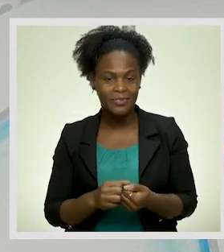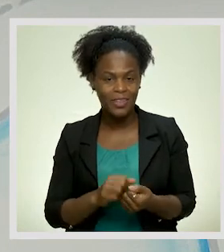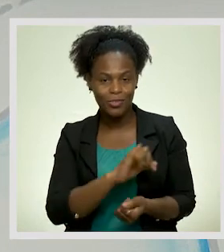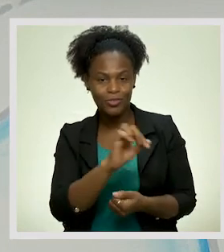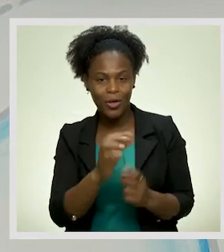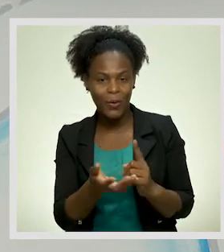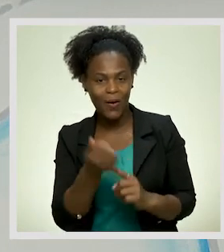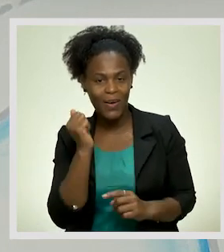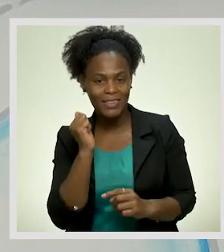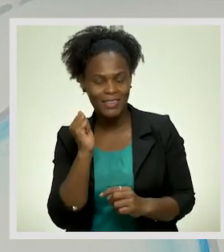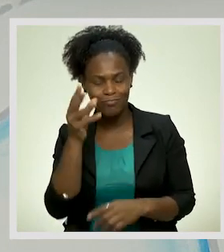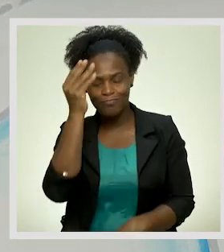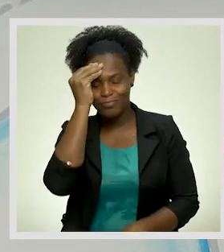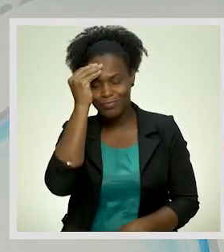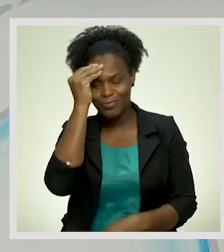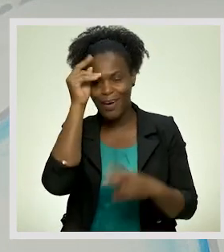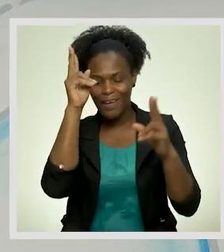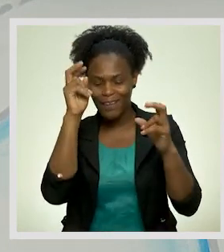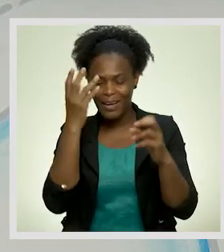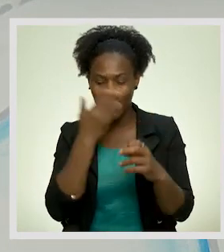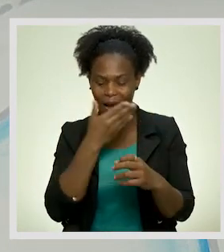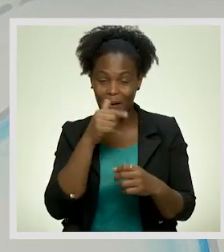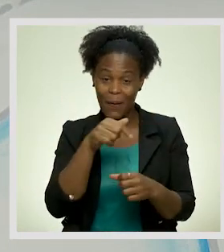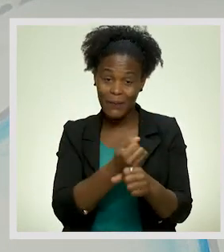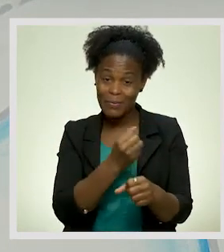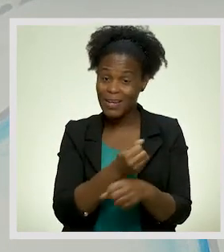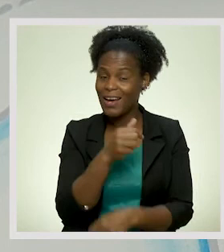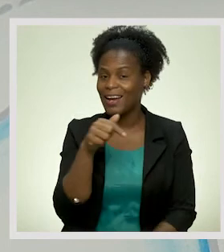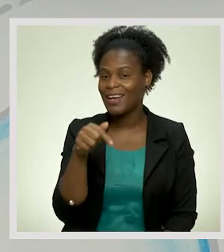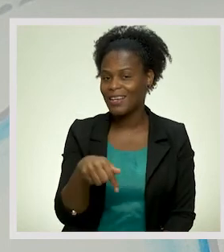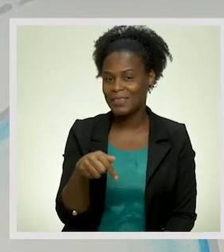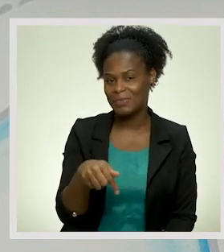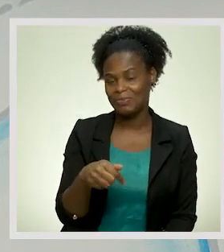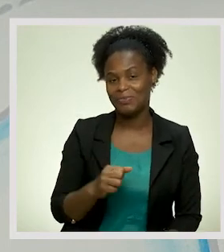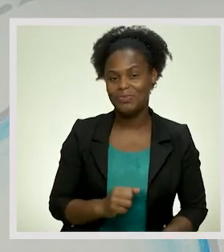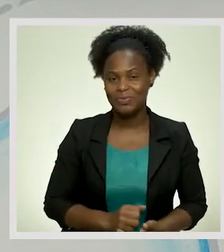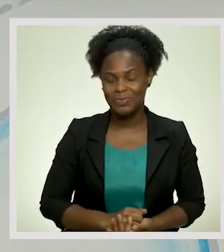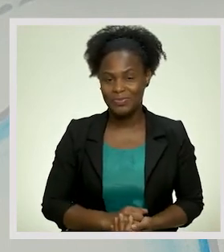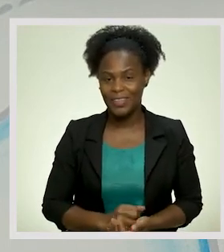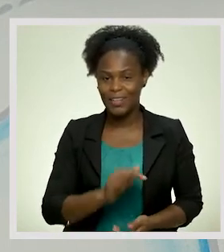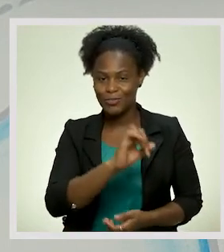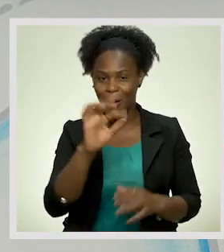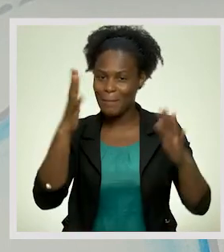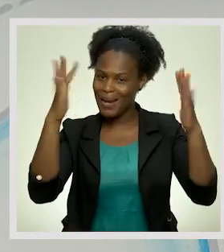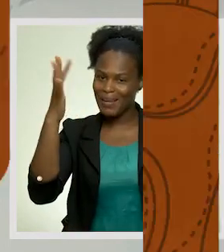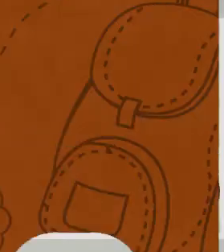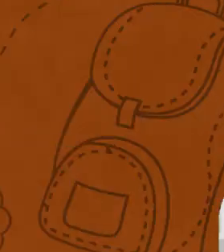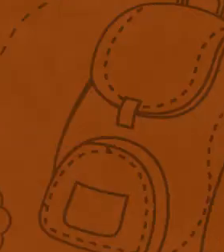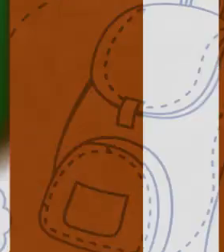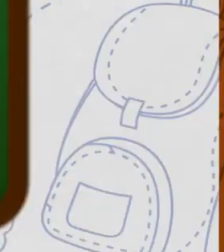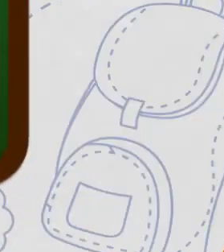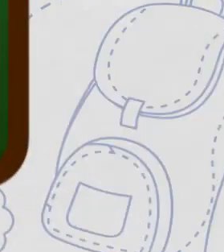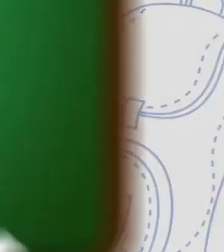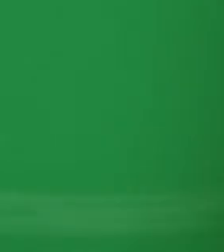conseguiram assimilar os conteúdos trabalhados na aula de hoje. E estão de parabéns.